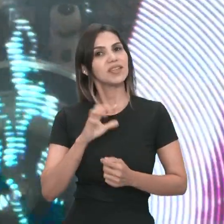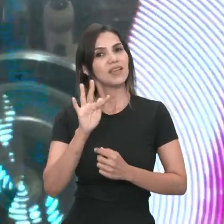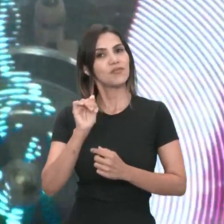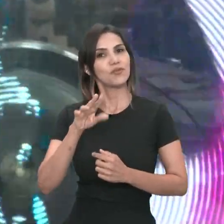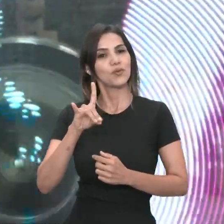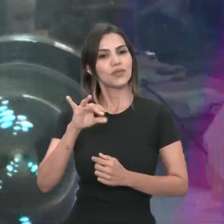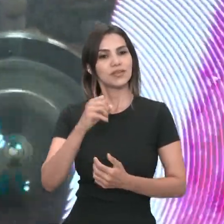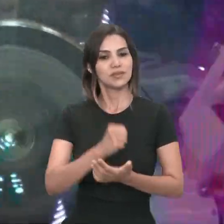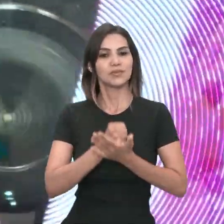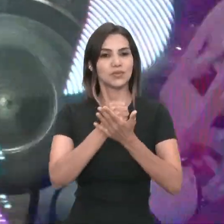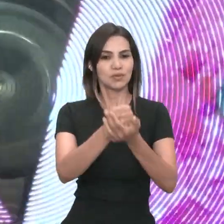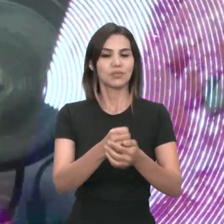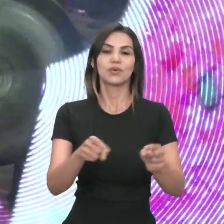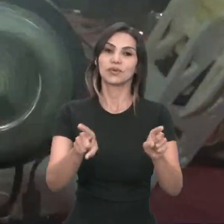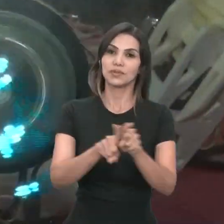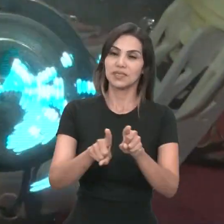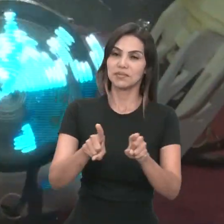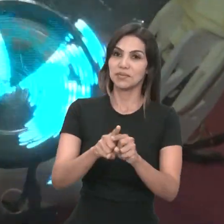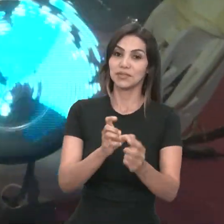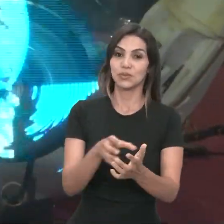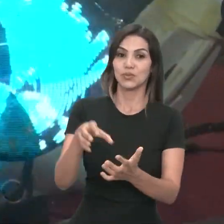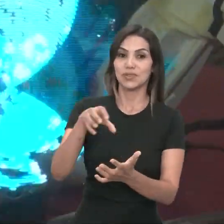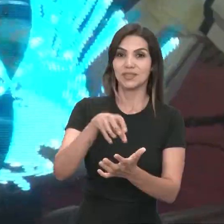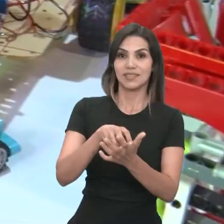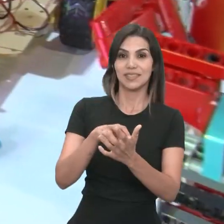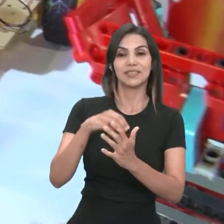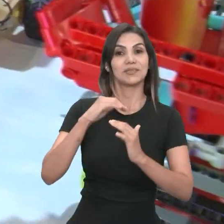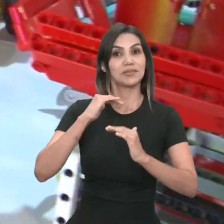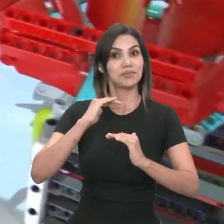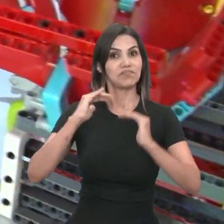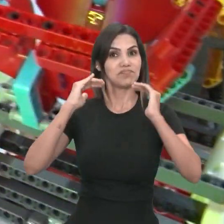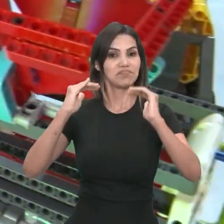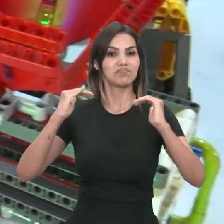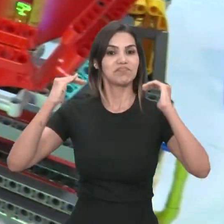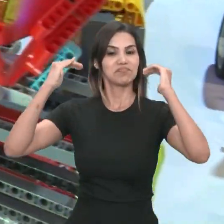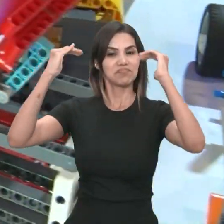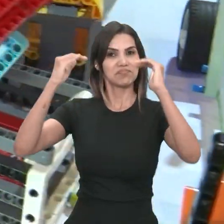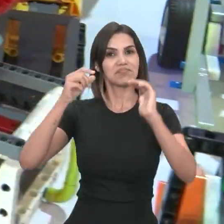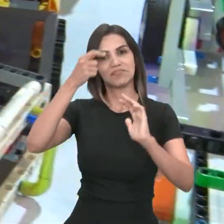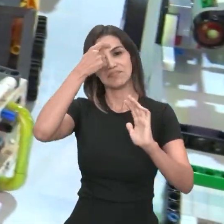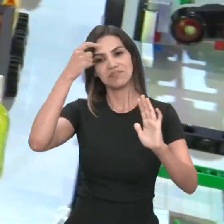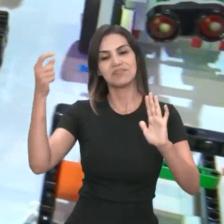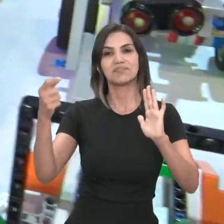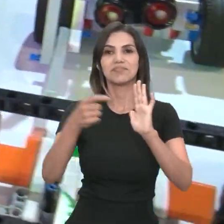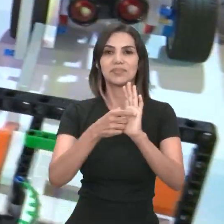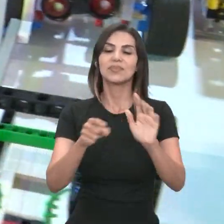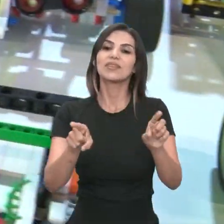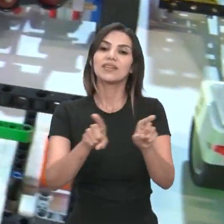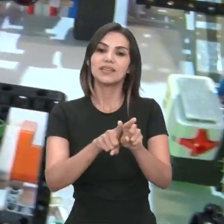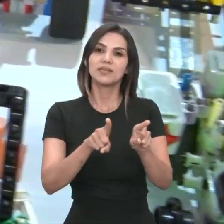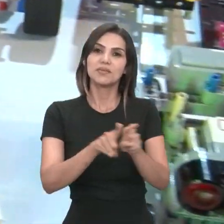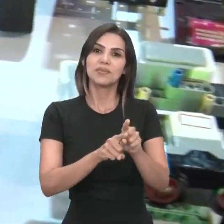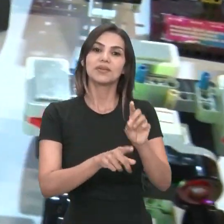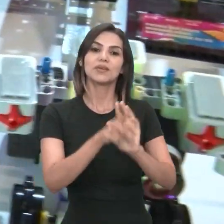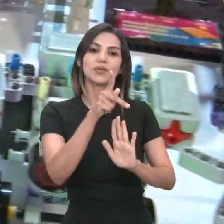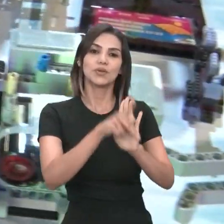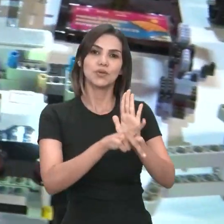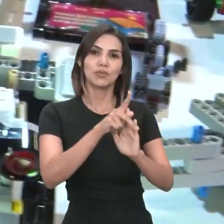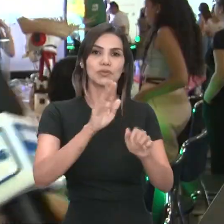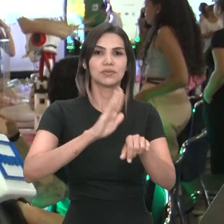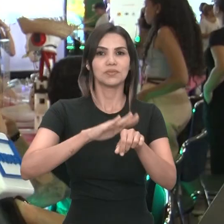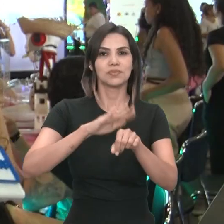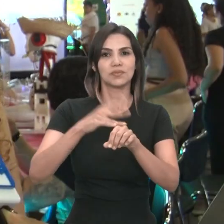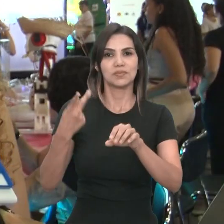do Centro de Excelência em Inteligência Artificial e até exposições sobre projetos desenvolvidos pela